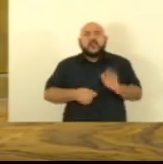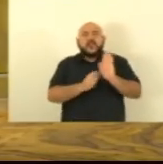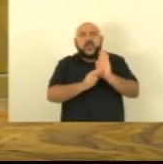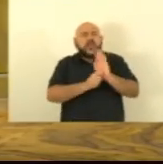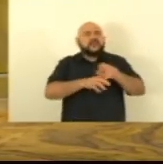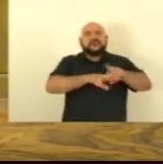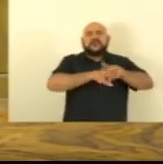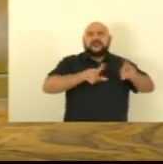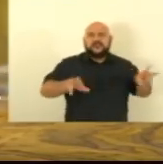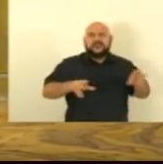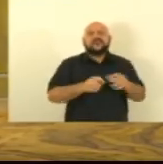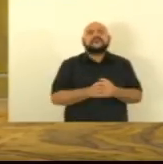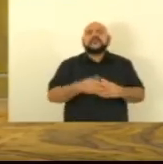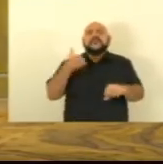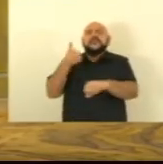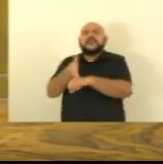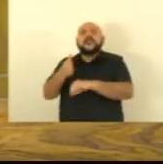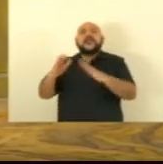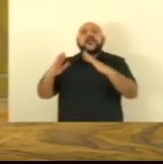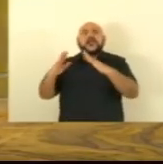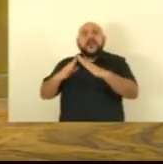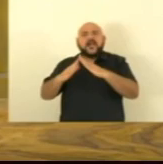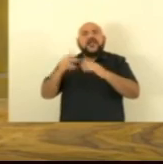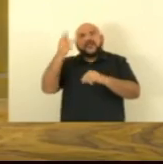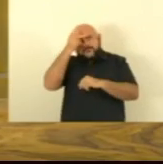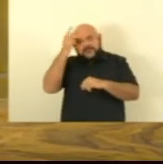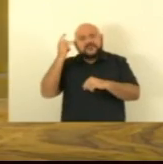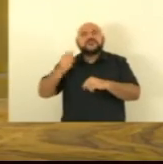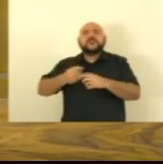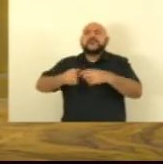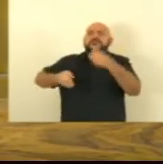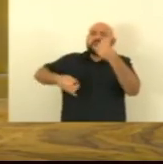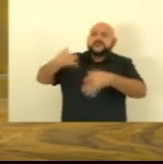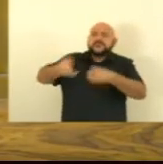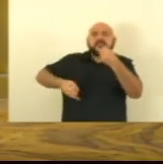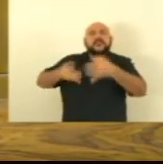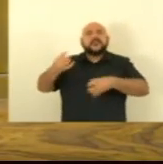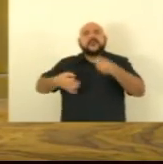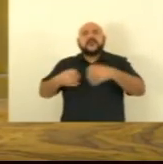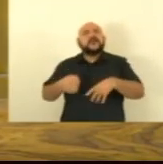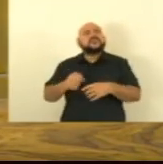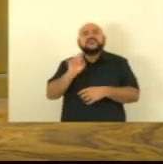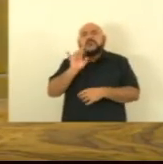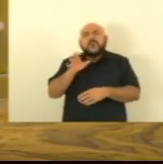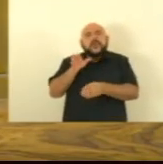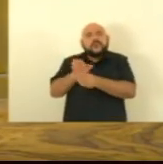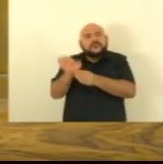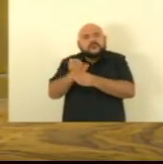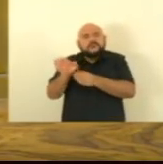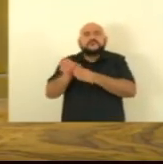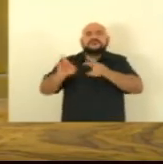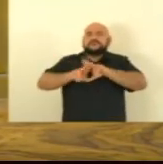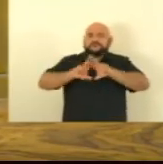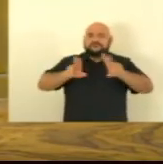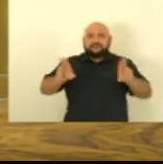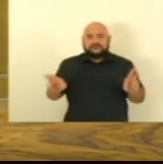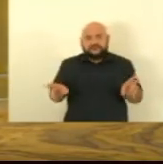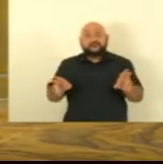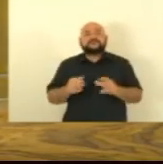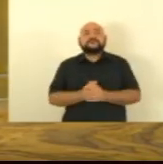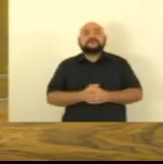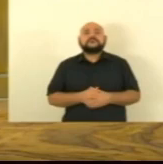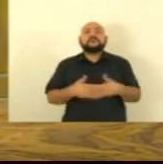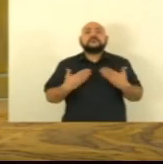visitas tranquilizadoras, orientando de como agir, de como proceder. Ou seja, é uma operação